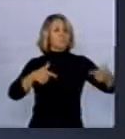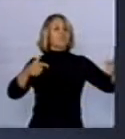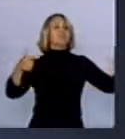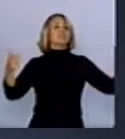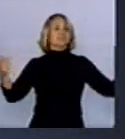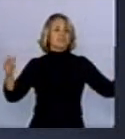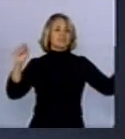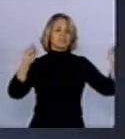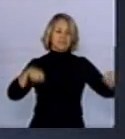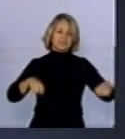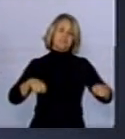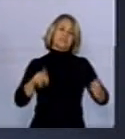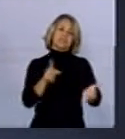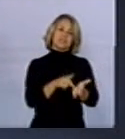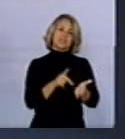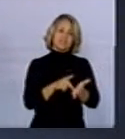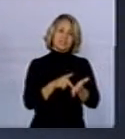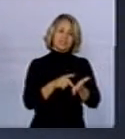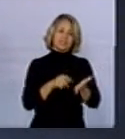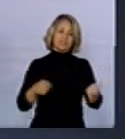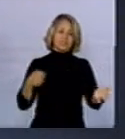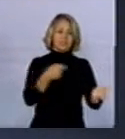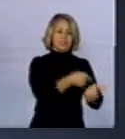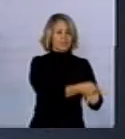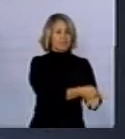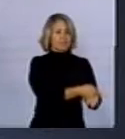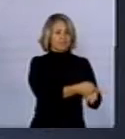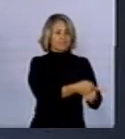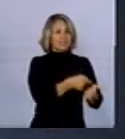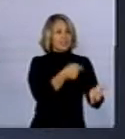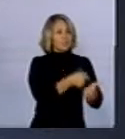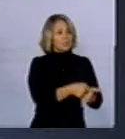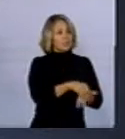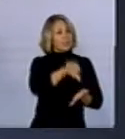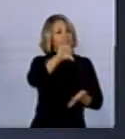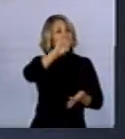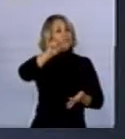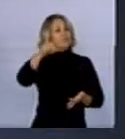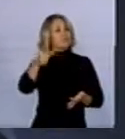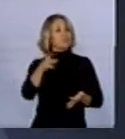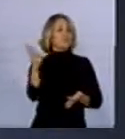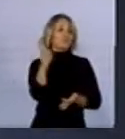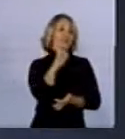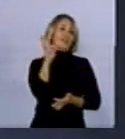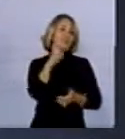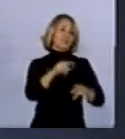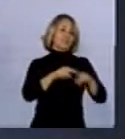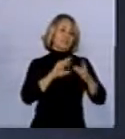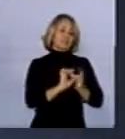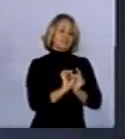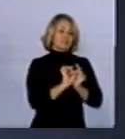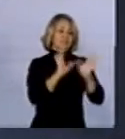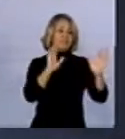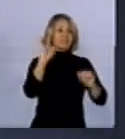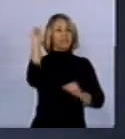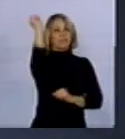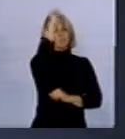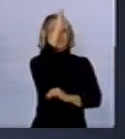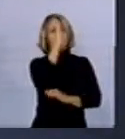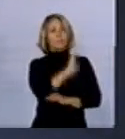amplas possibilidades de investimento que vão pagar R$ 9 mil por uma autorização que é nacional.